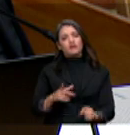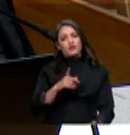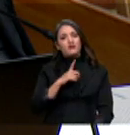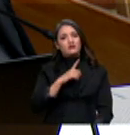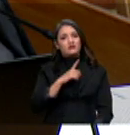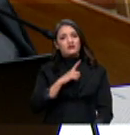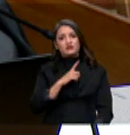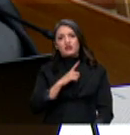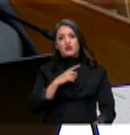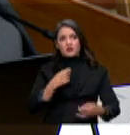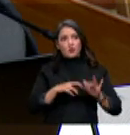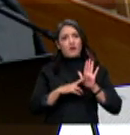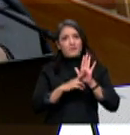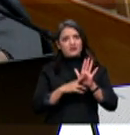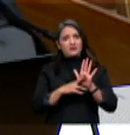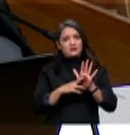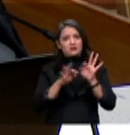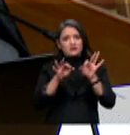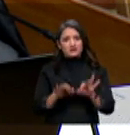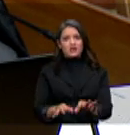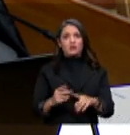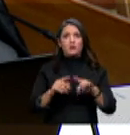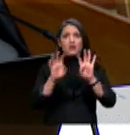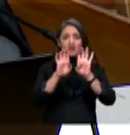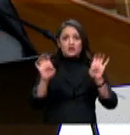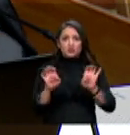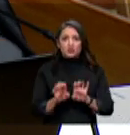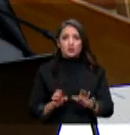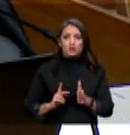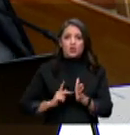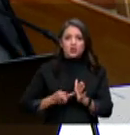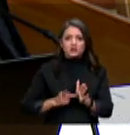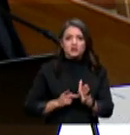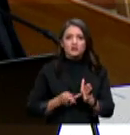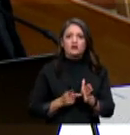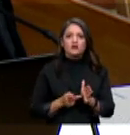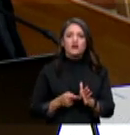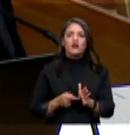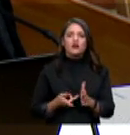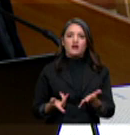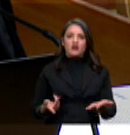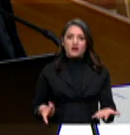subrepresentados, até porque a estrutura sindical o faz